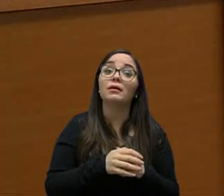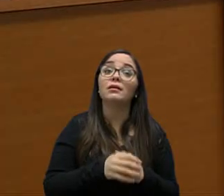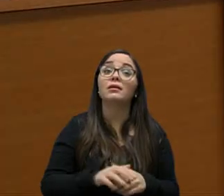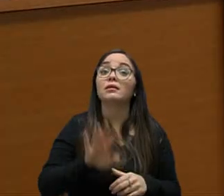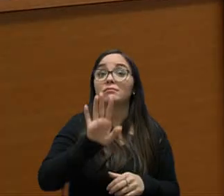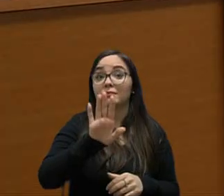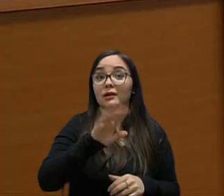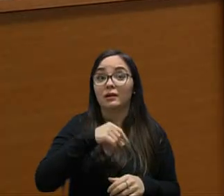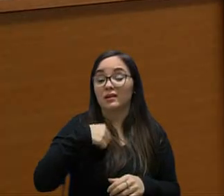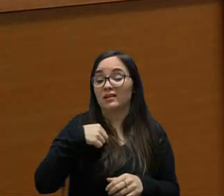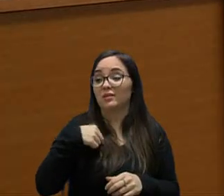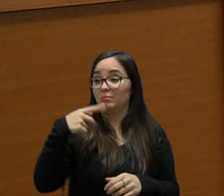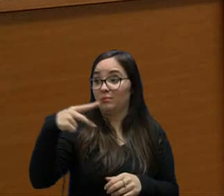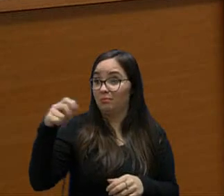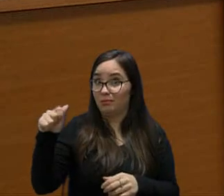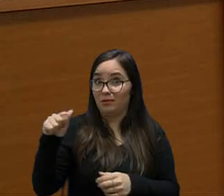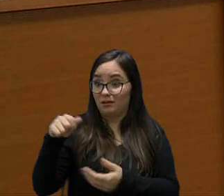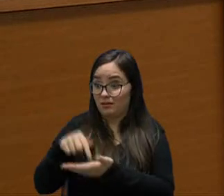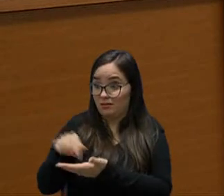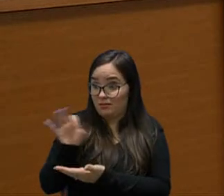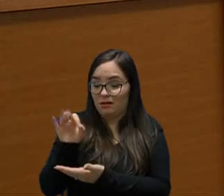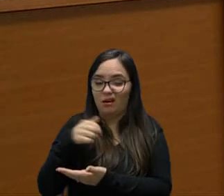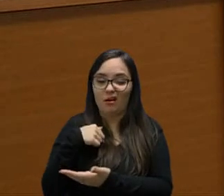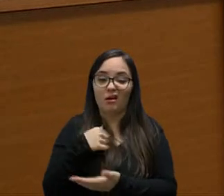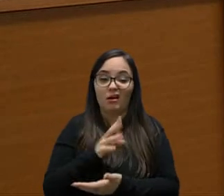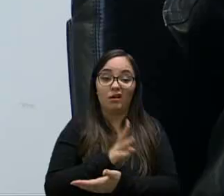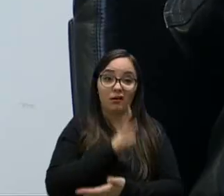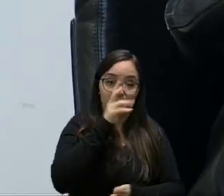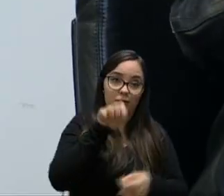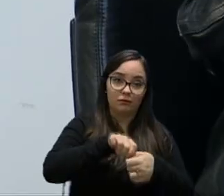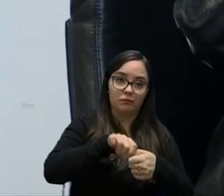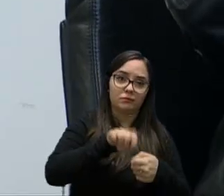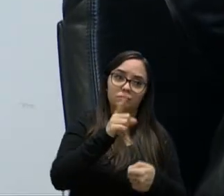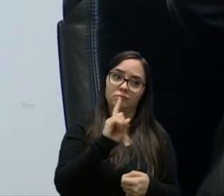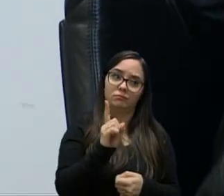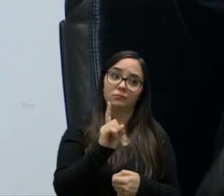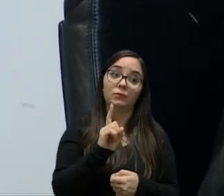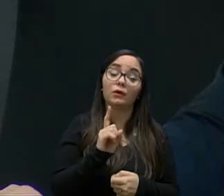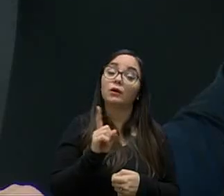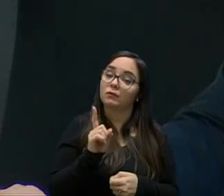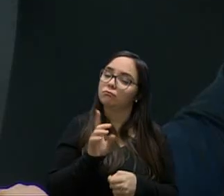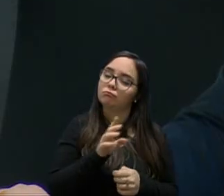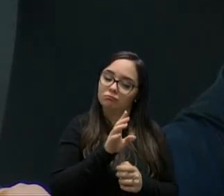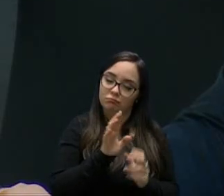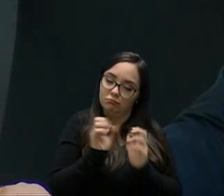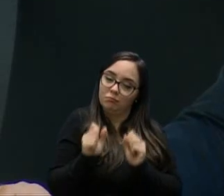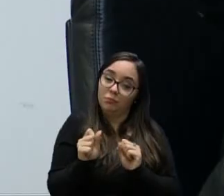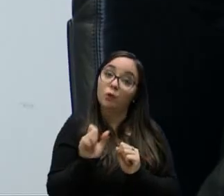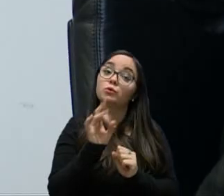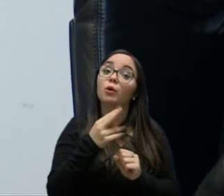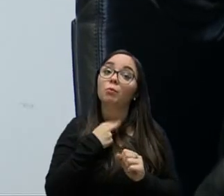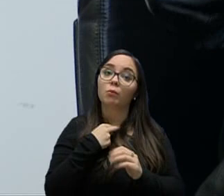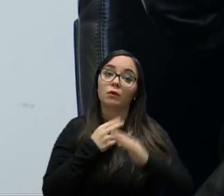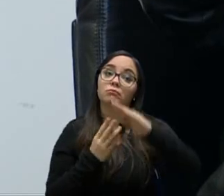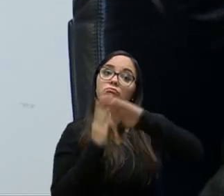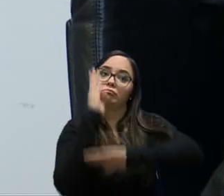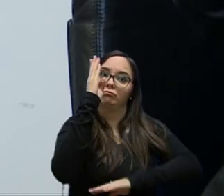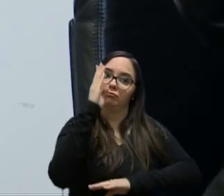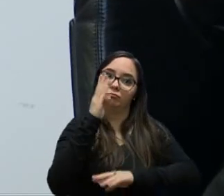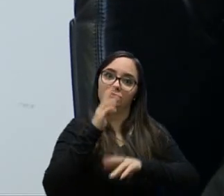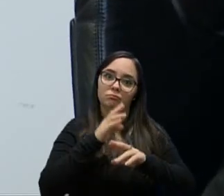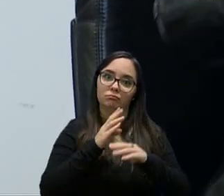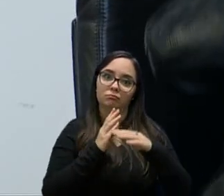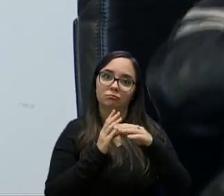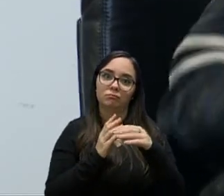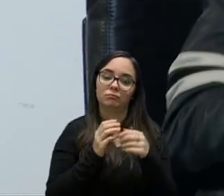nada que não esteja previsto no ppa por isso que eu falo que ela lavou esse porque ela não pode exceder né o que tava o